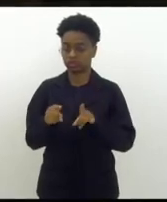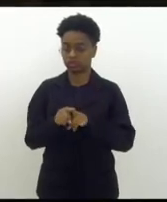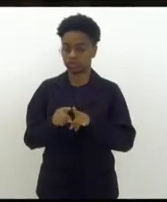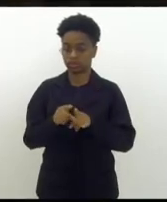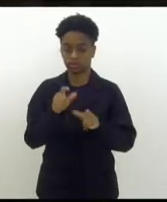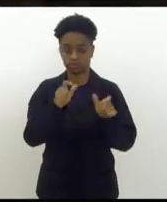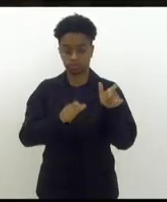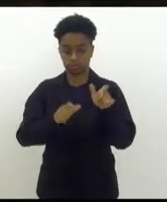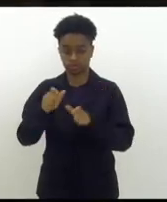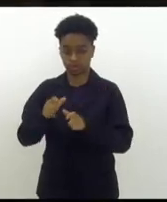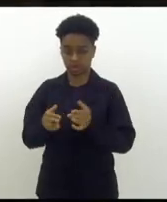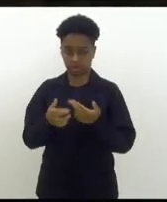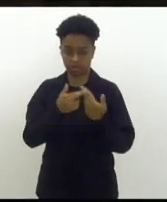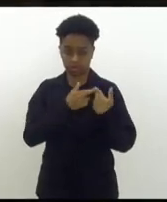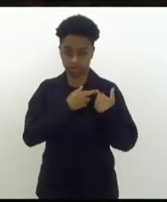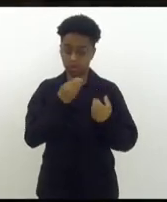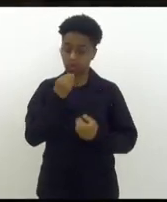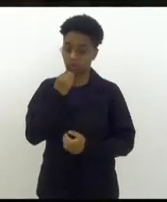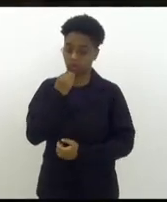responsáveis evidentemente